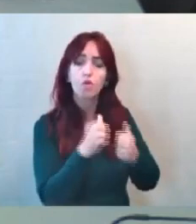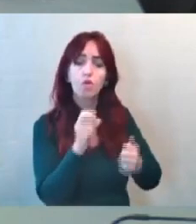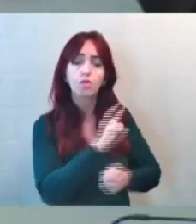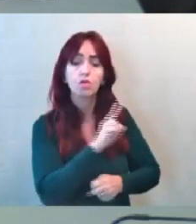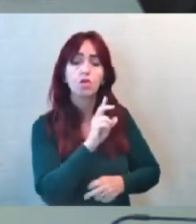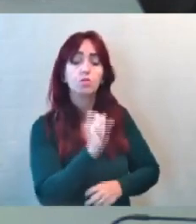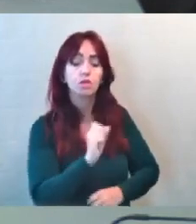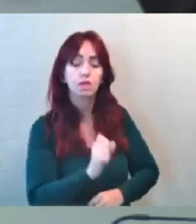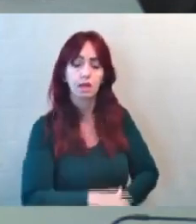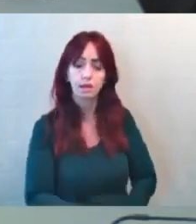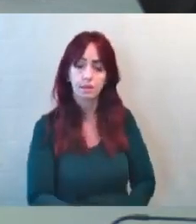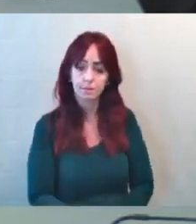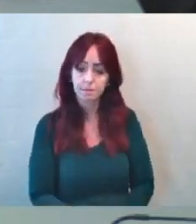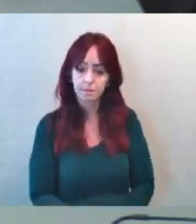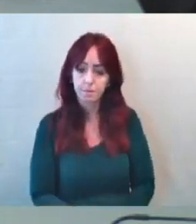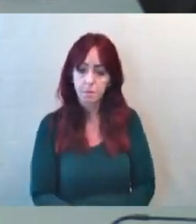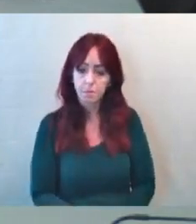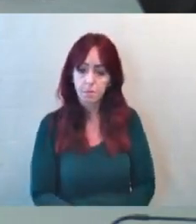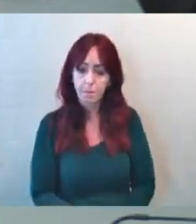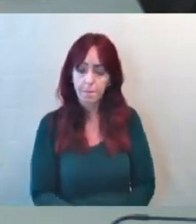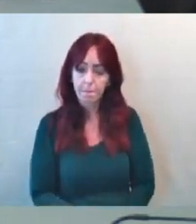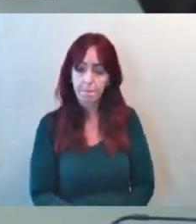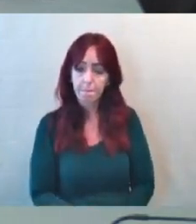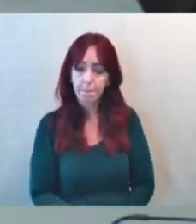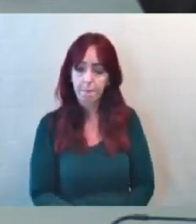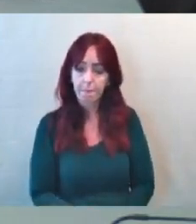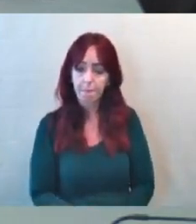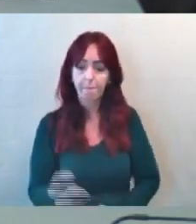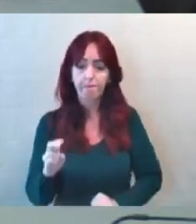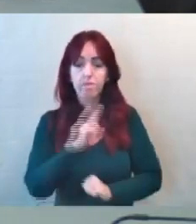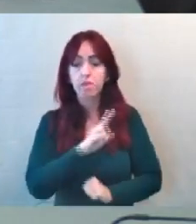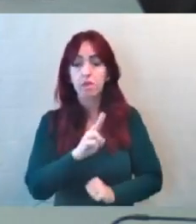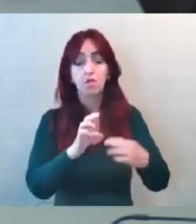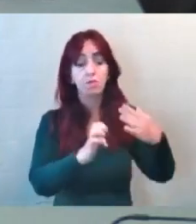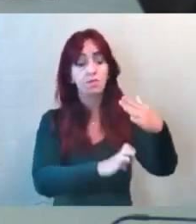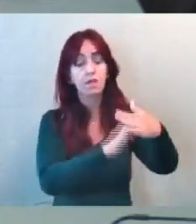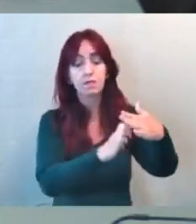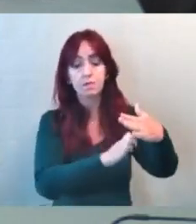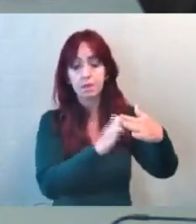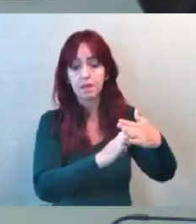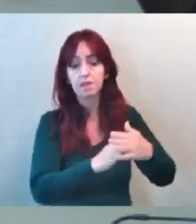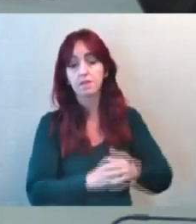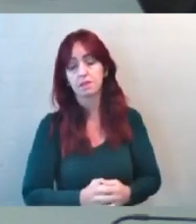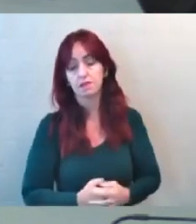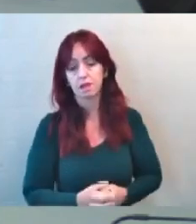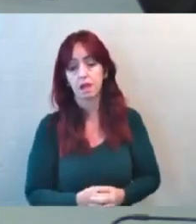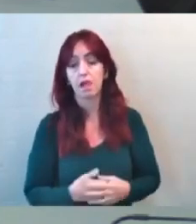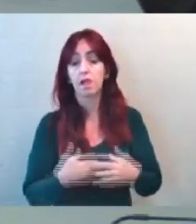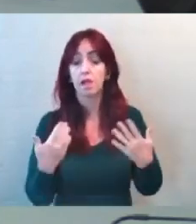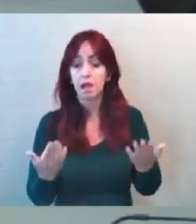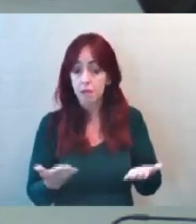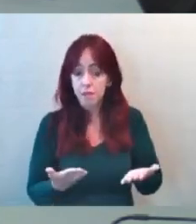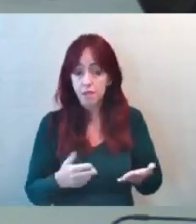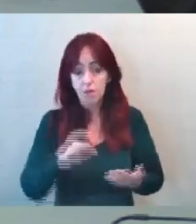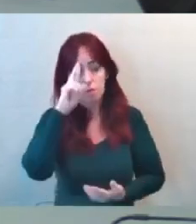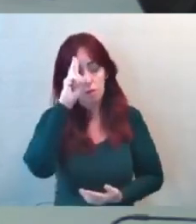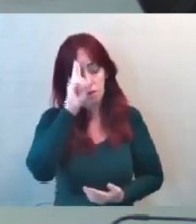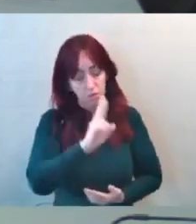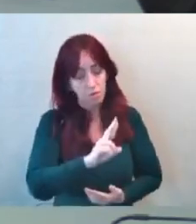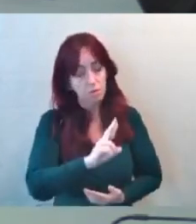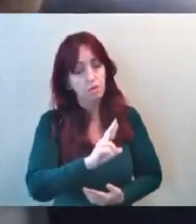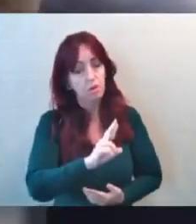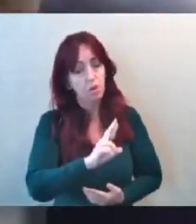De quem? A nota fiscal sai no nome das empresas concessionárias. Então, né? Elas são as donas dos veículos.